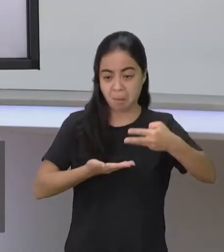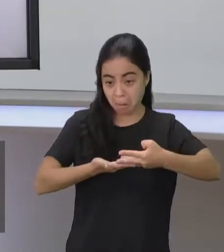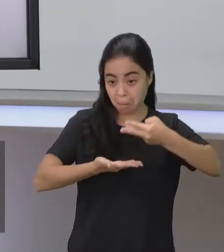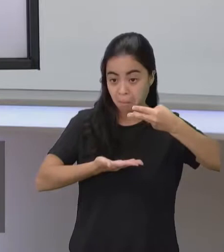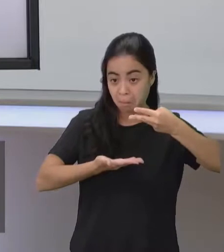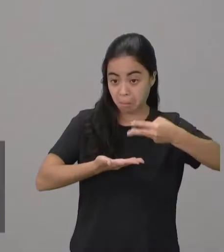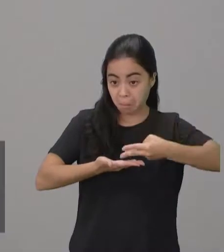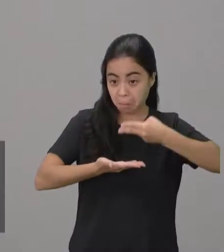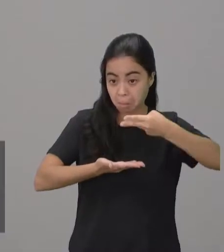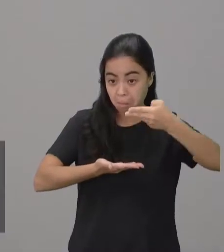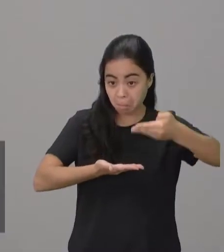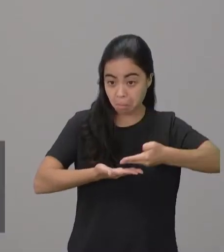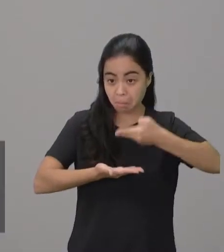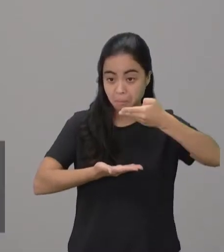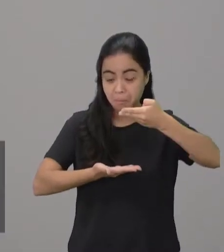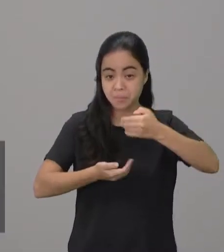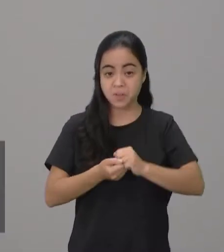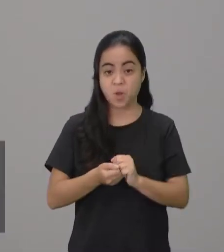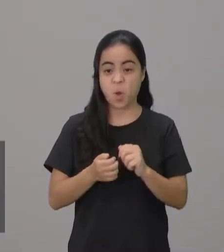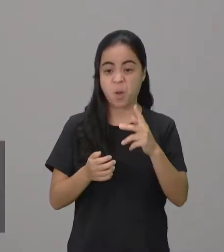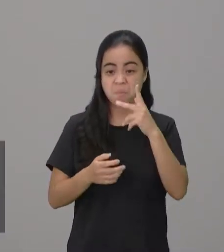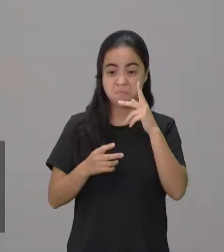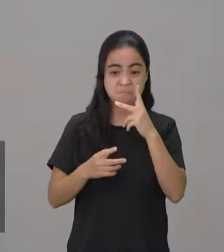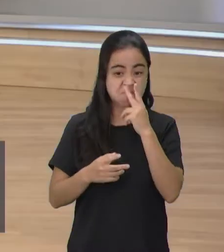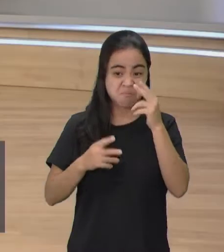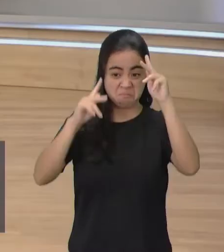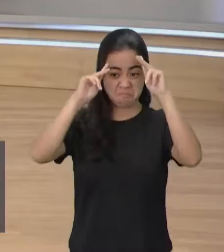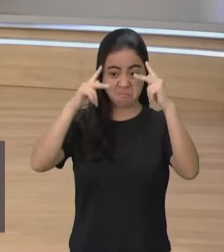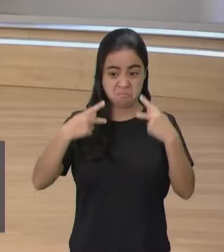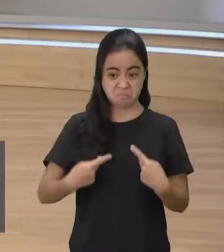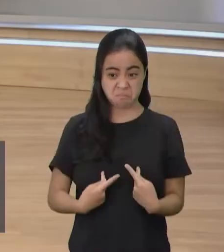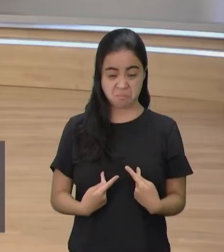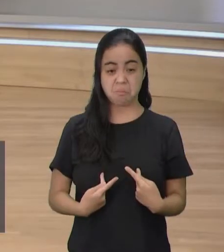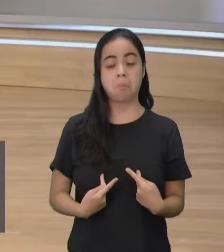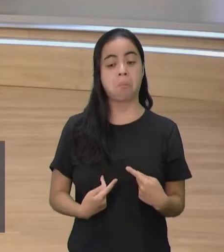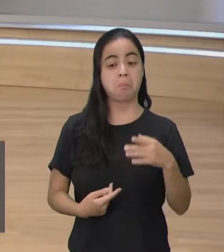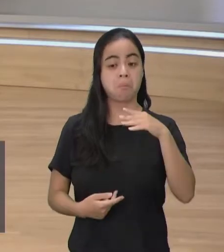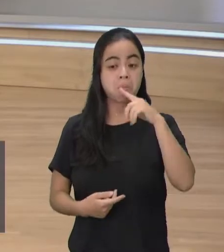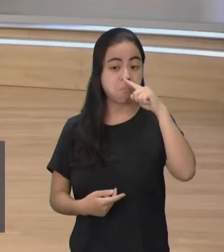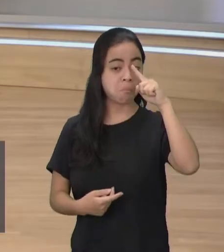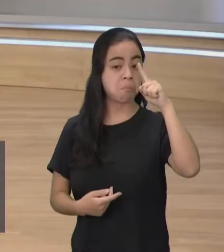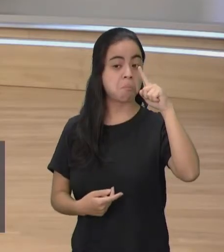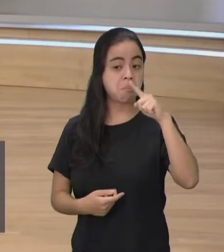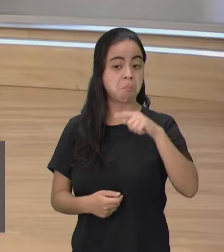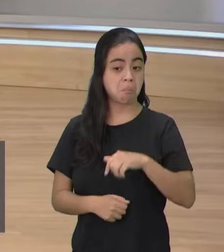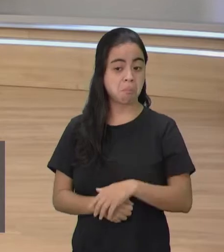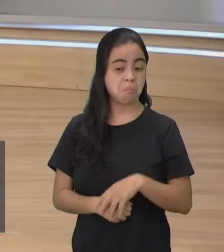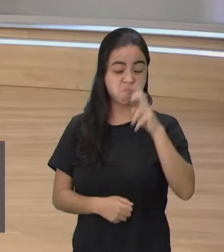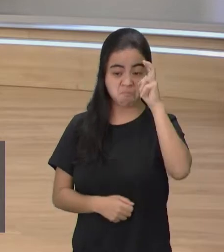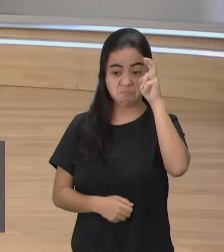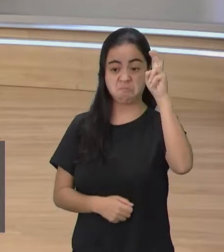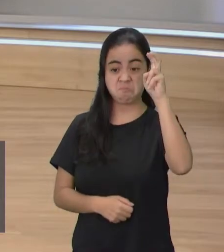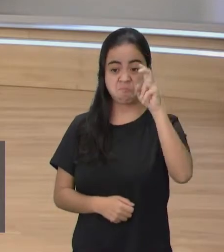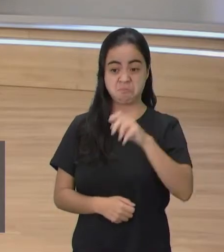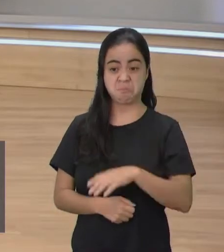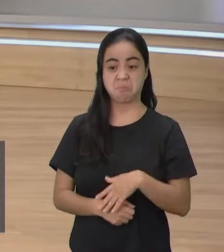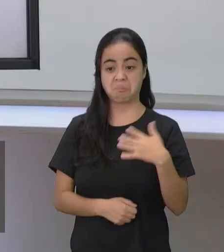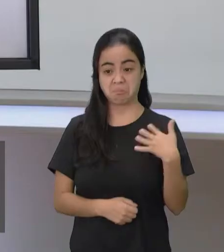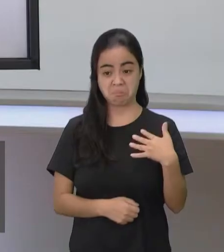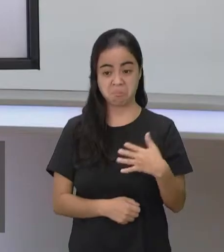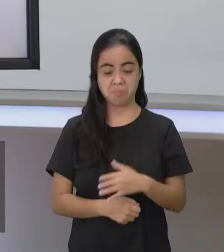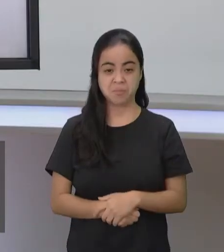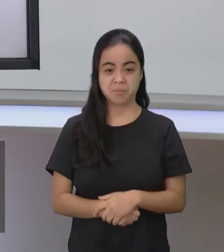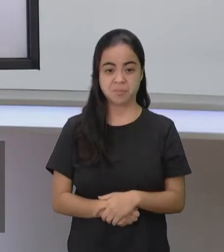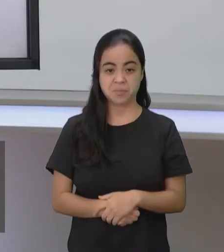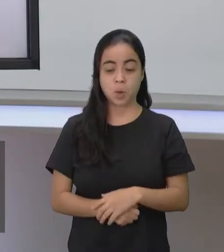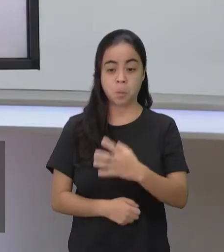É um cachorro civilizado, né? Historicamente civilizado. Culto. Com cultura. Erudito. Exatamente. Cachorro